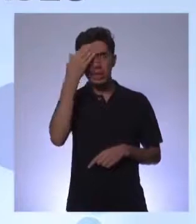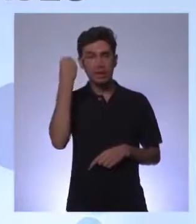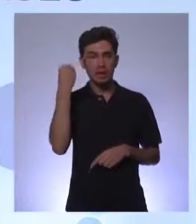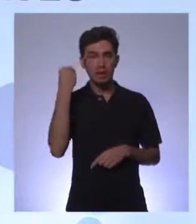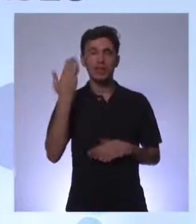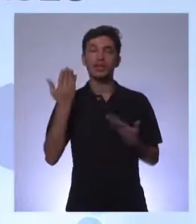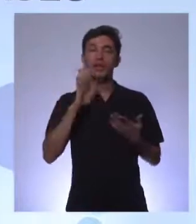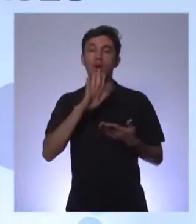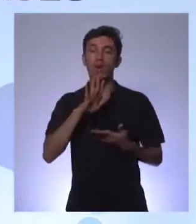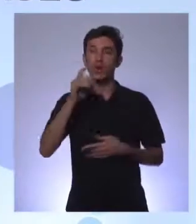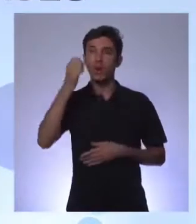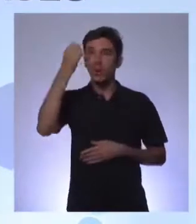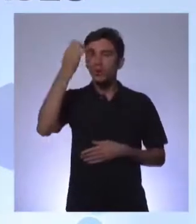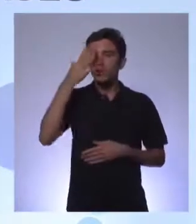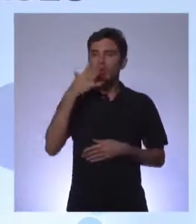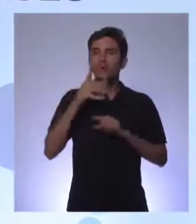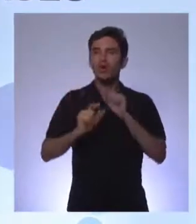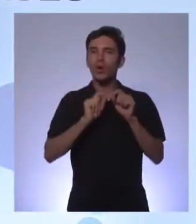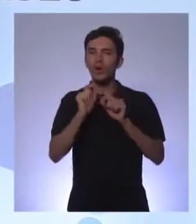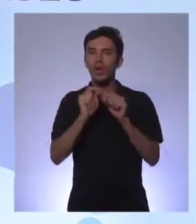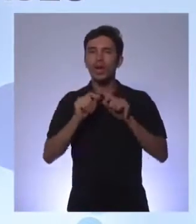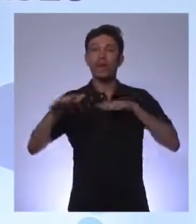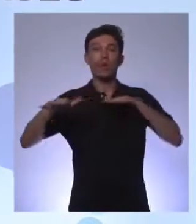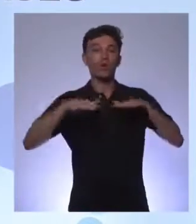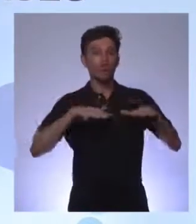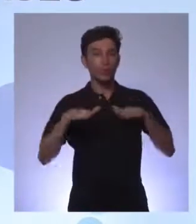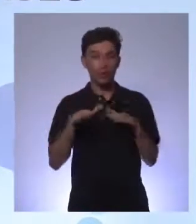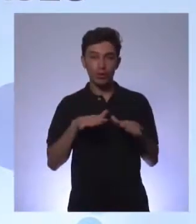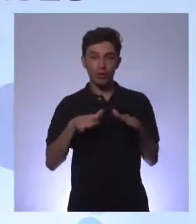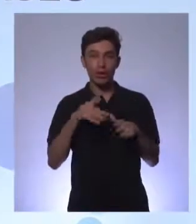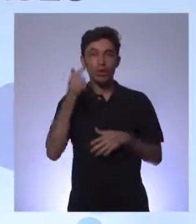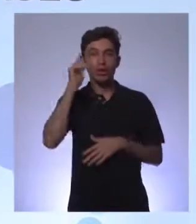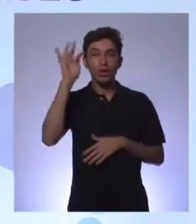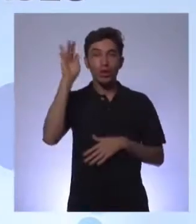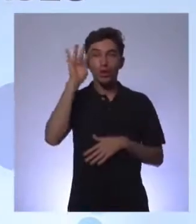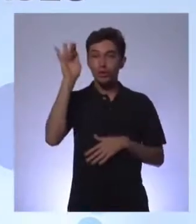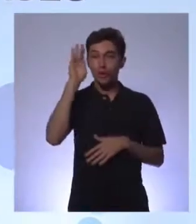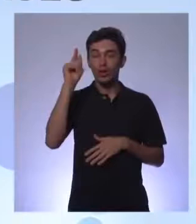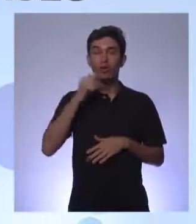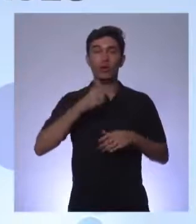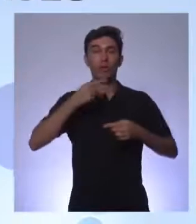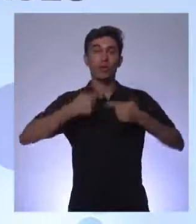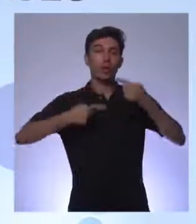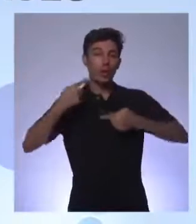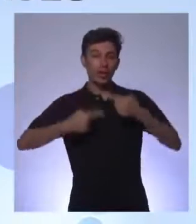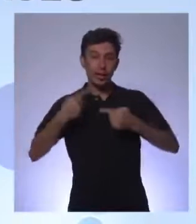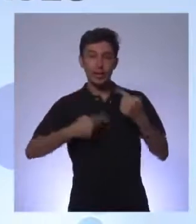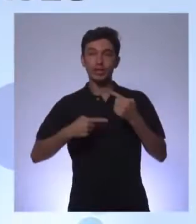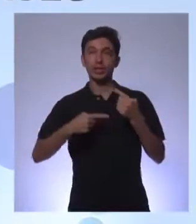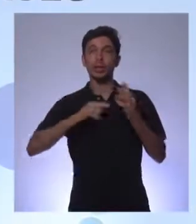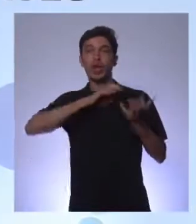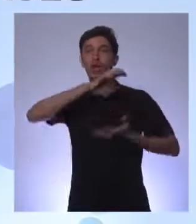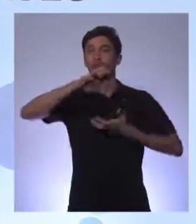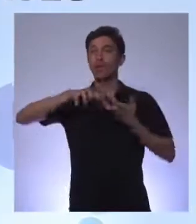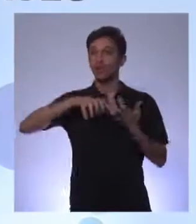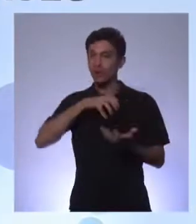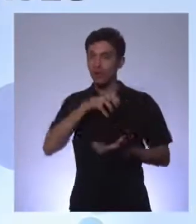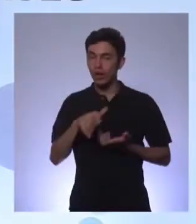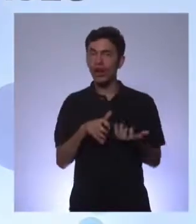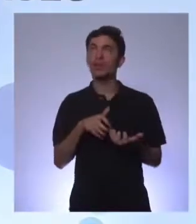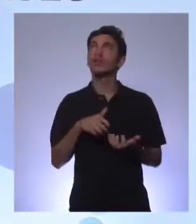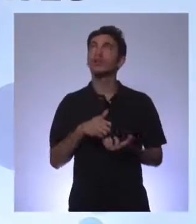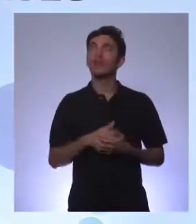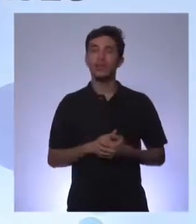o iluminismo, é um movimento filosófico, político, revolucionário que